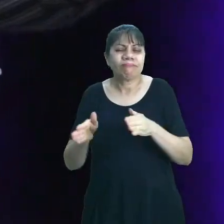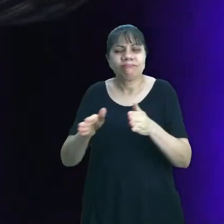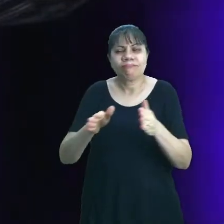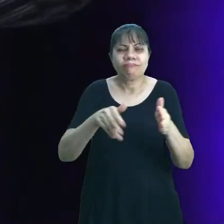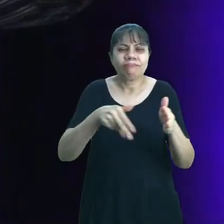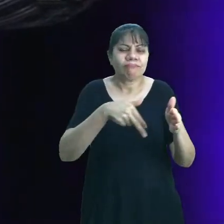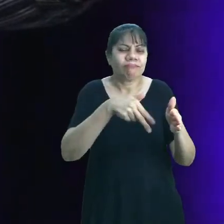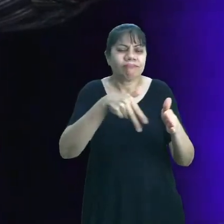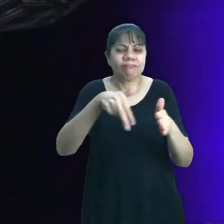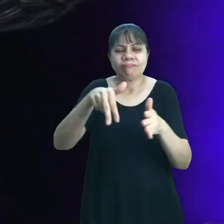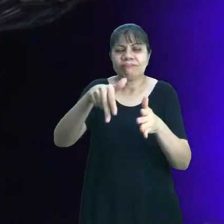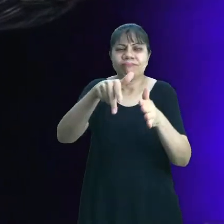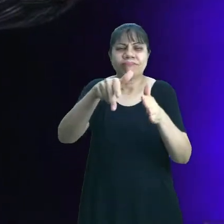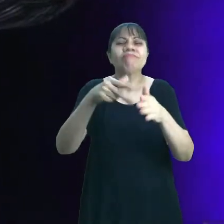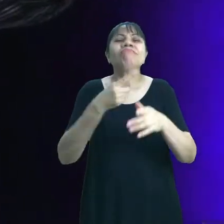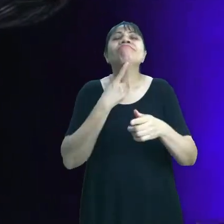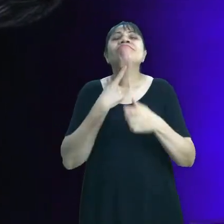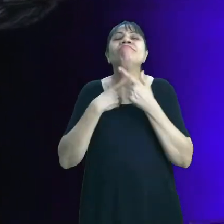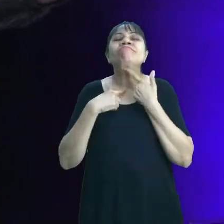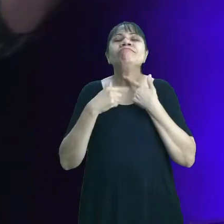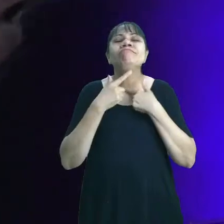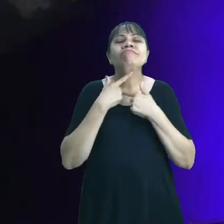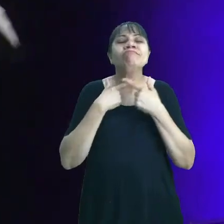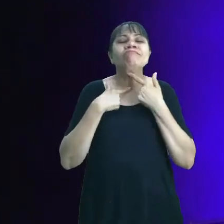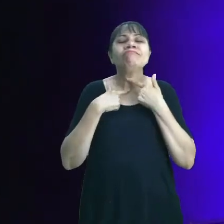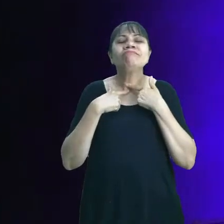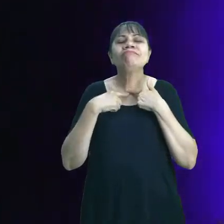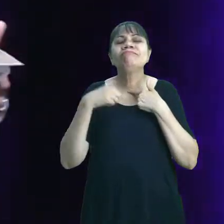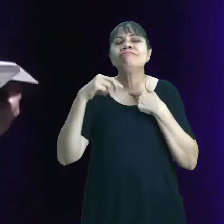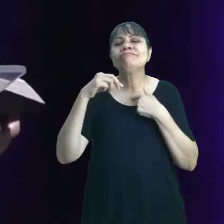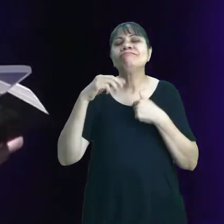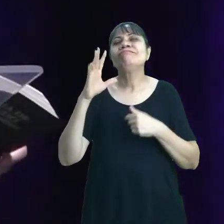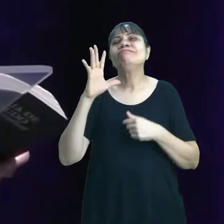na vontade do Salvador.